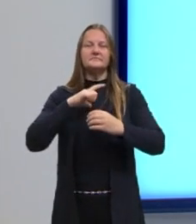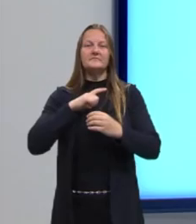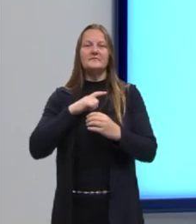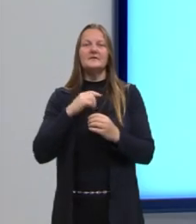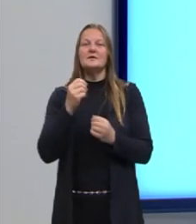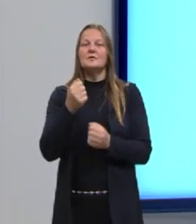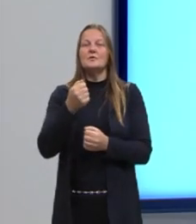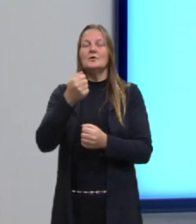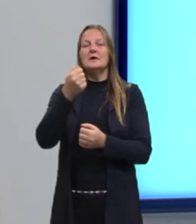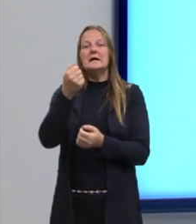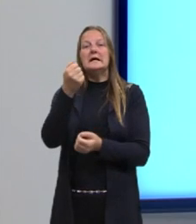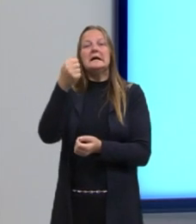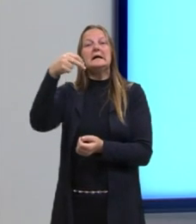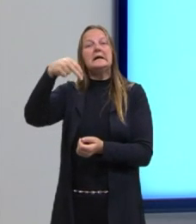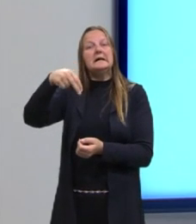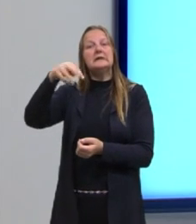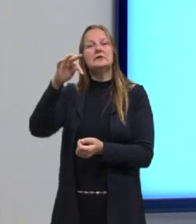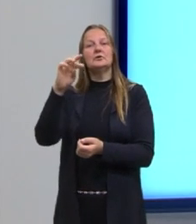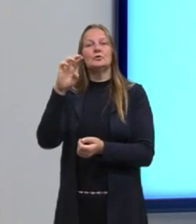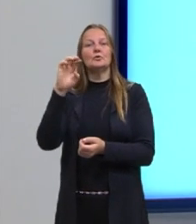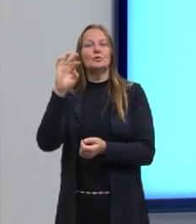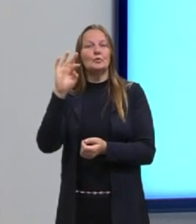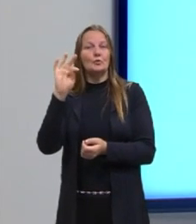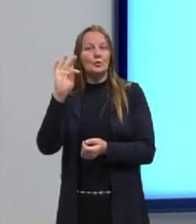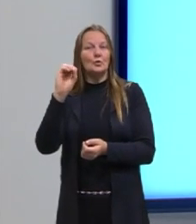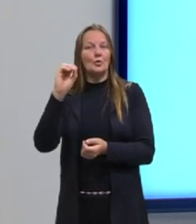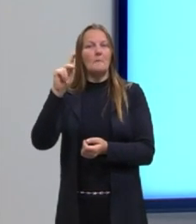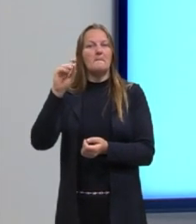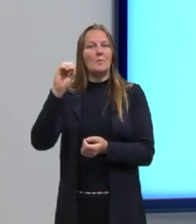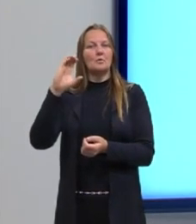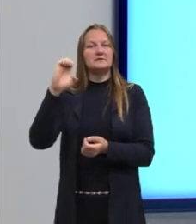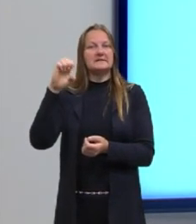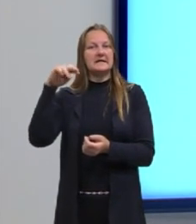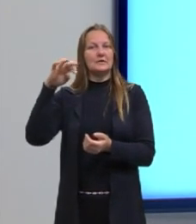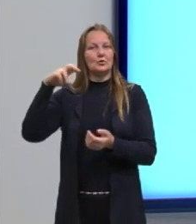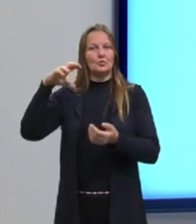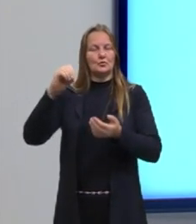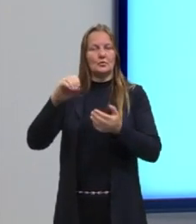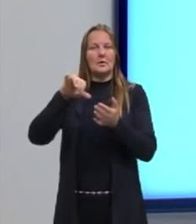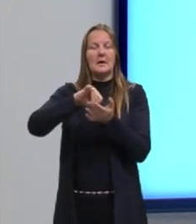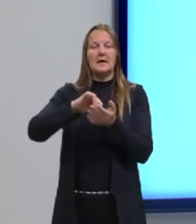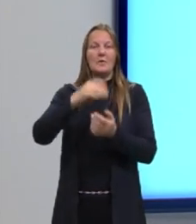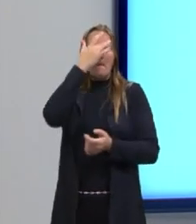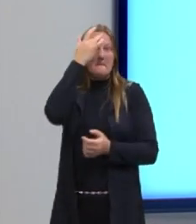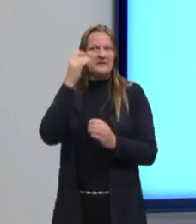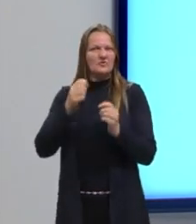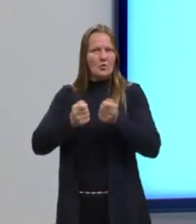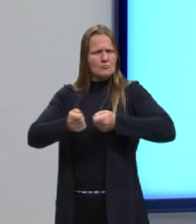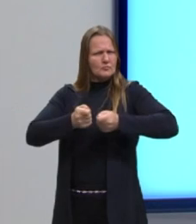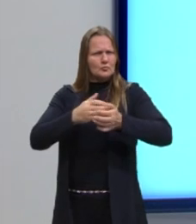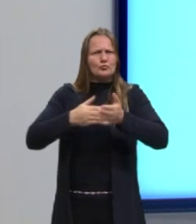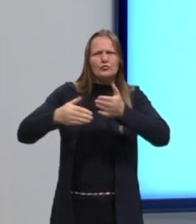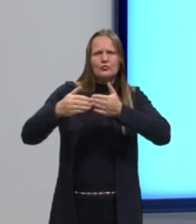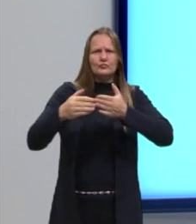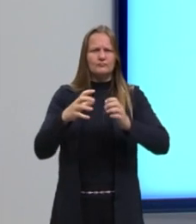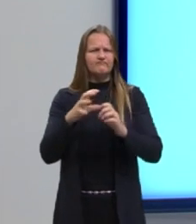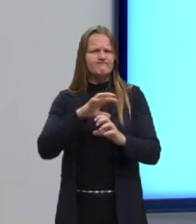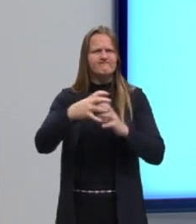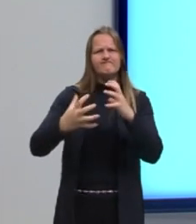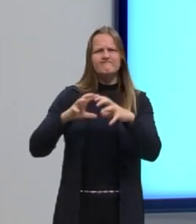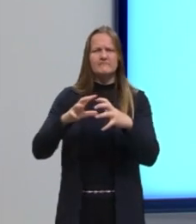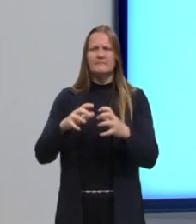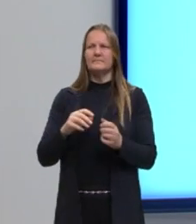o antropoceno então aqui a gente pode perceber nessa outra imagem as esferas do sistema terrestre